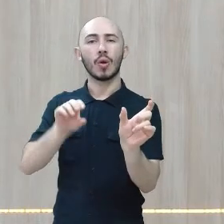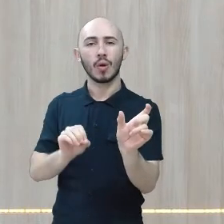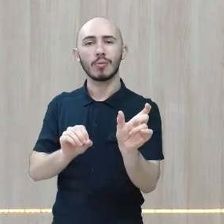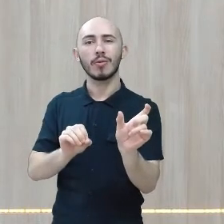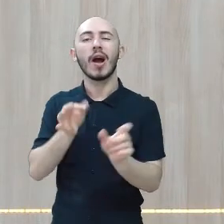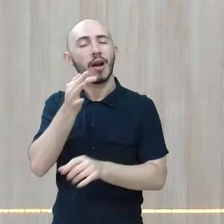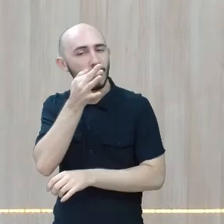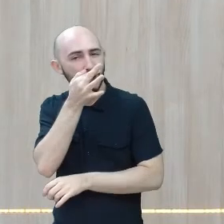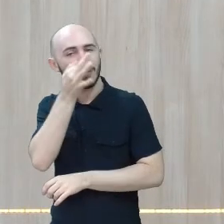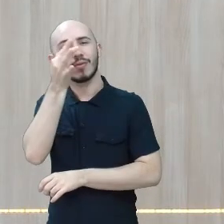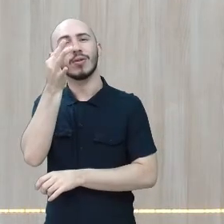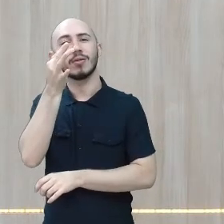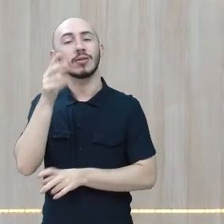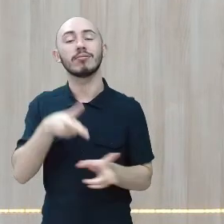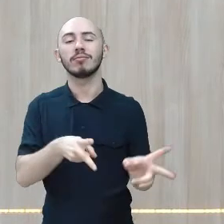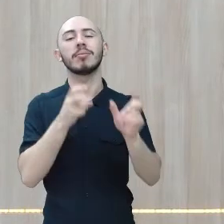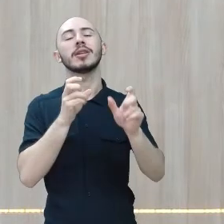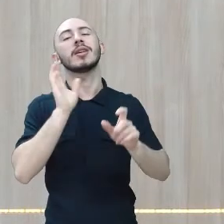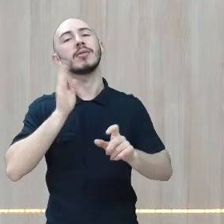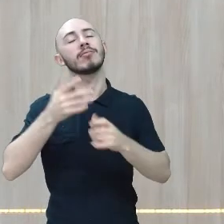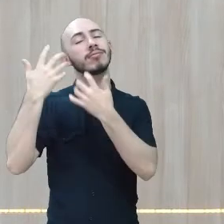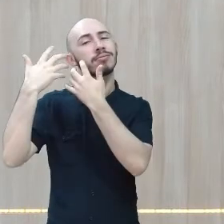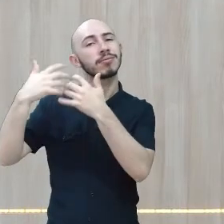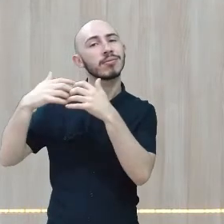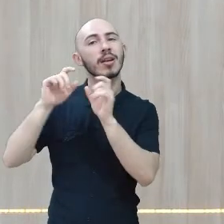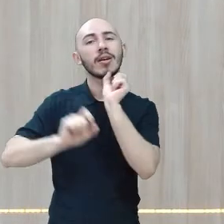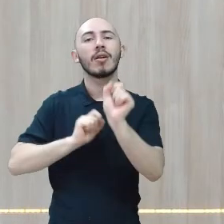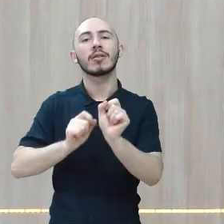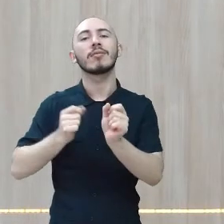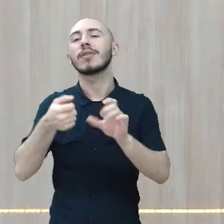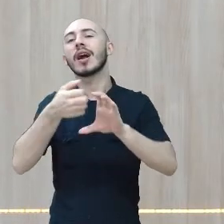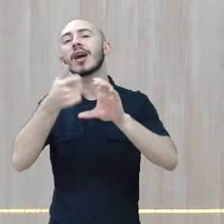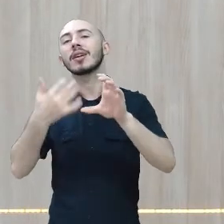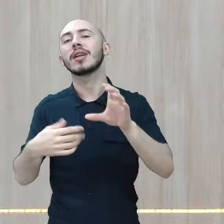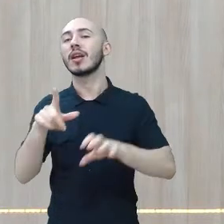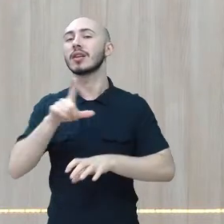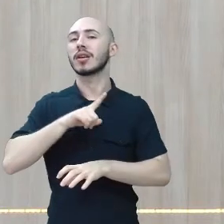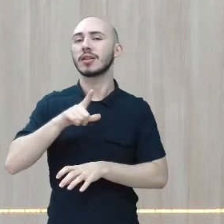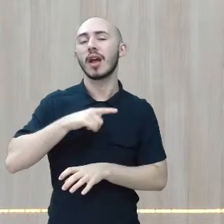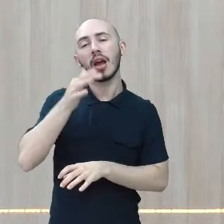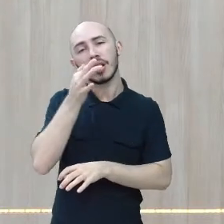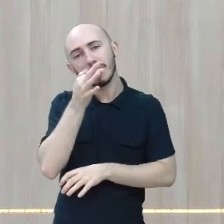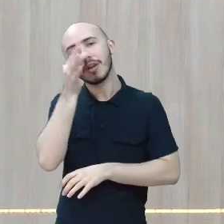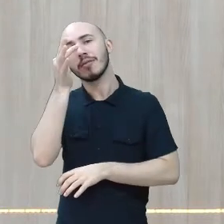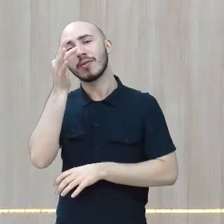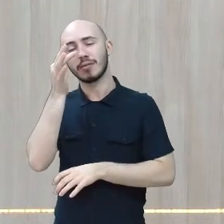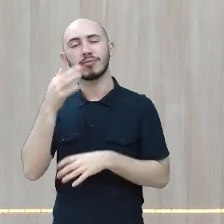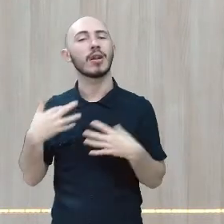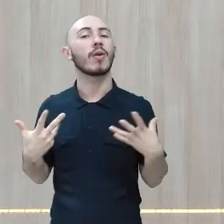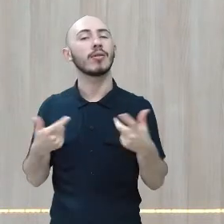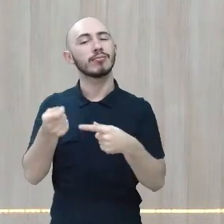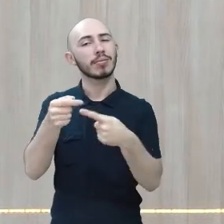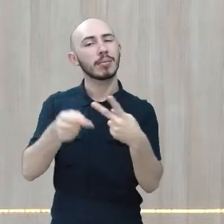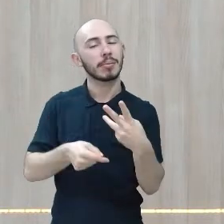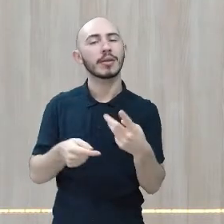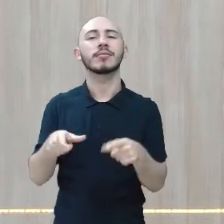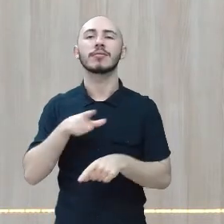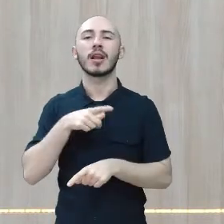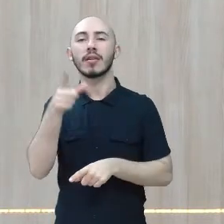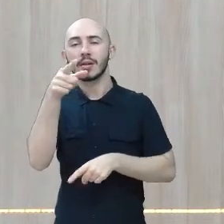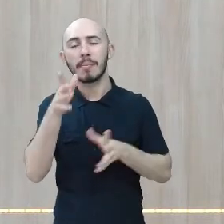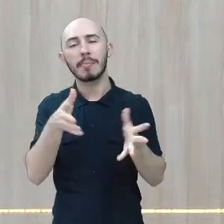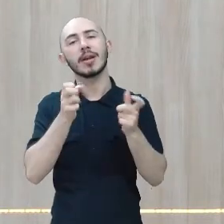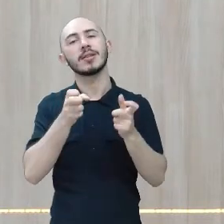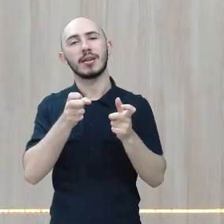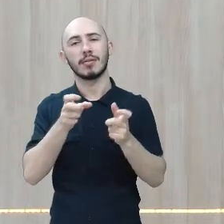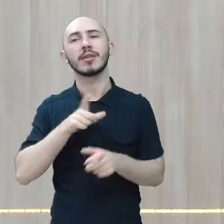você reflete sobre isso, sobre as características, as qualidades da flor. E aí você percebe esse